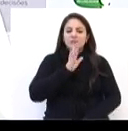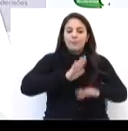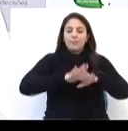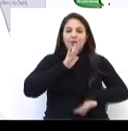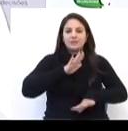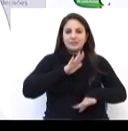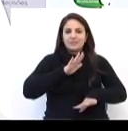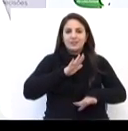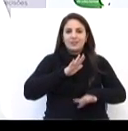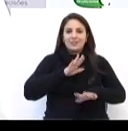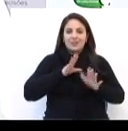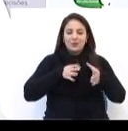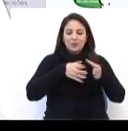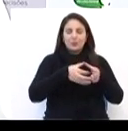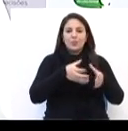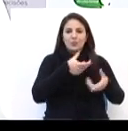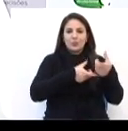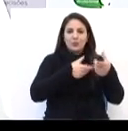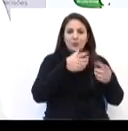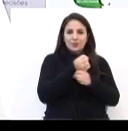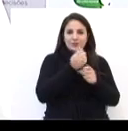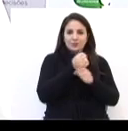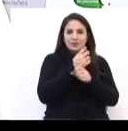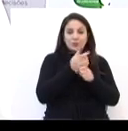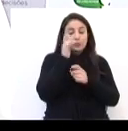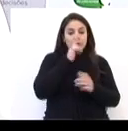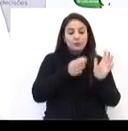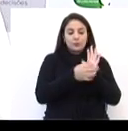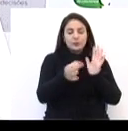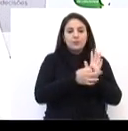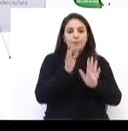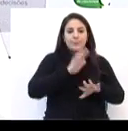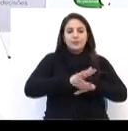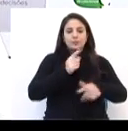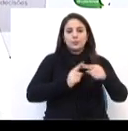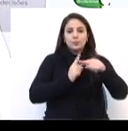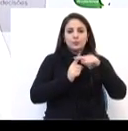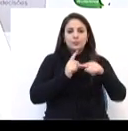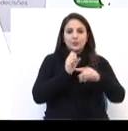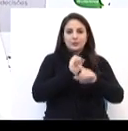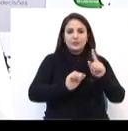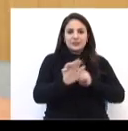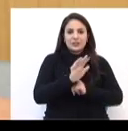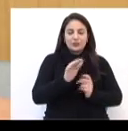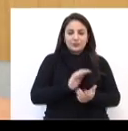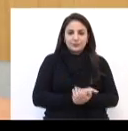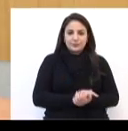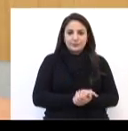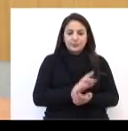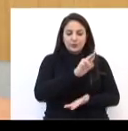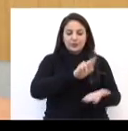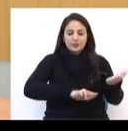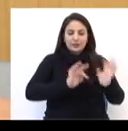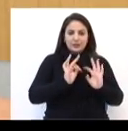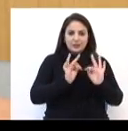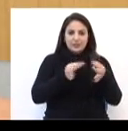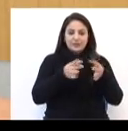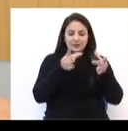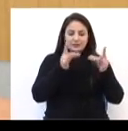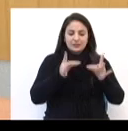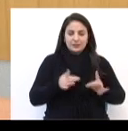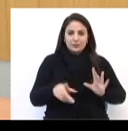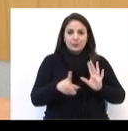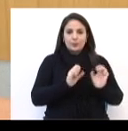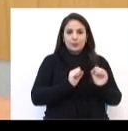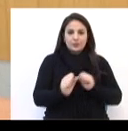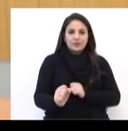conhecedores da peça orçamentária para poder opinar de uma forma mais positiva para a sociedade. Um relatório técnico